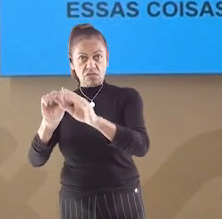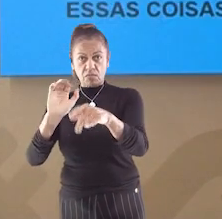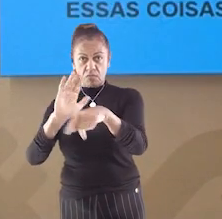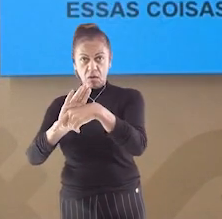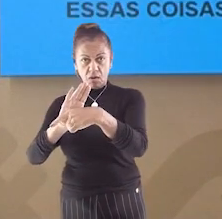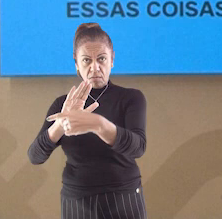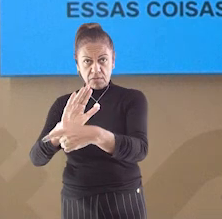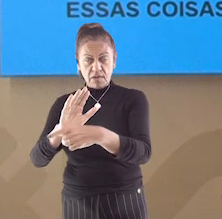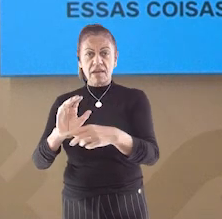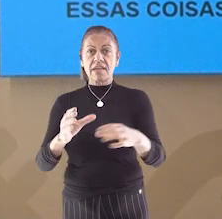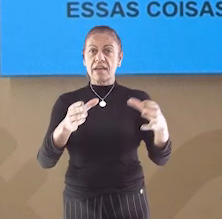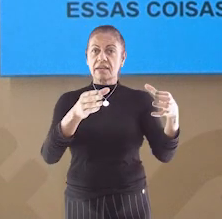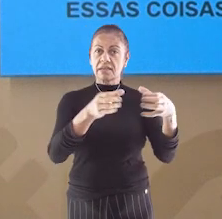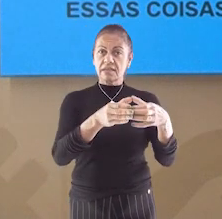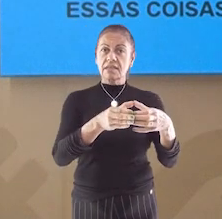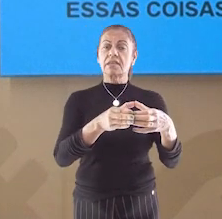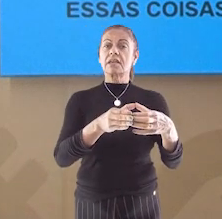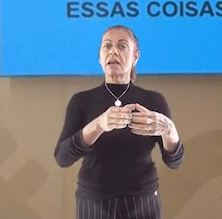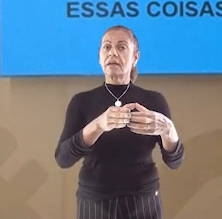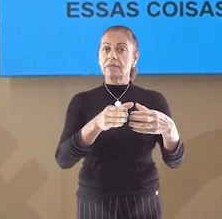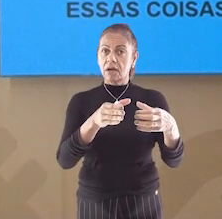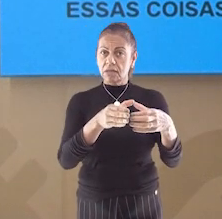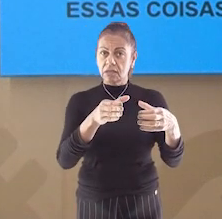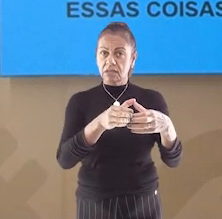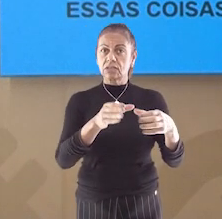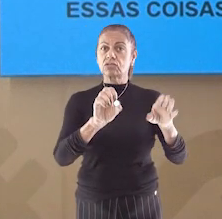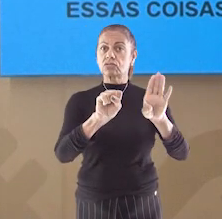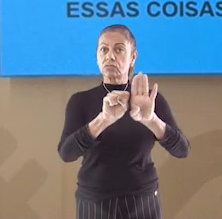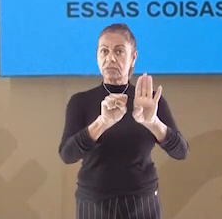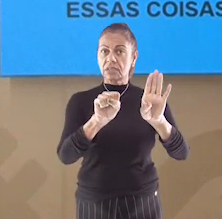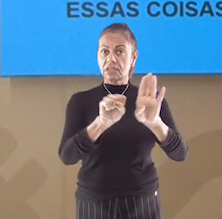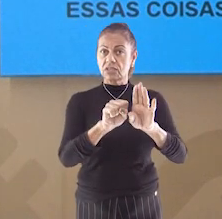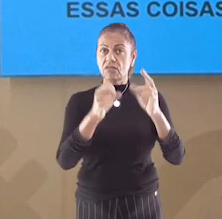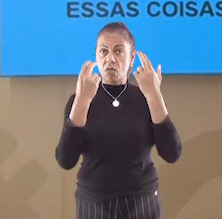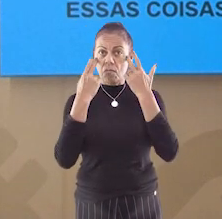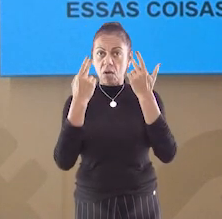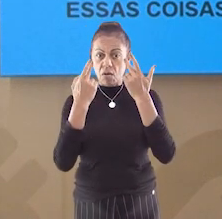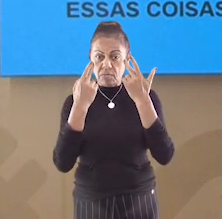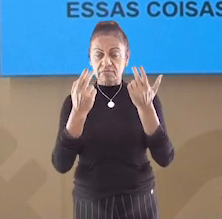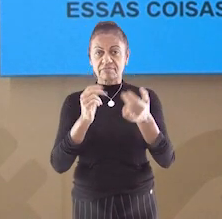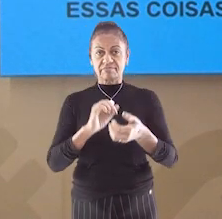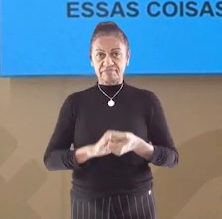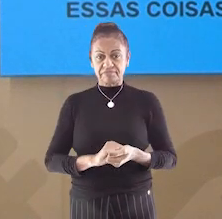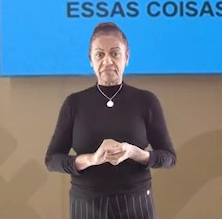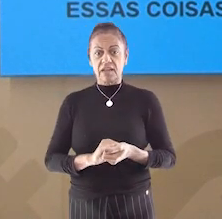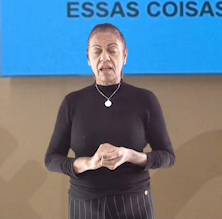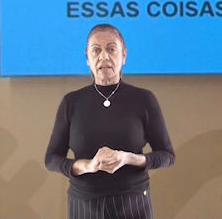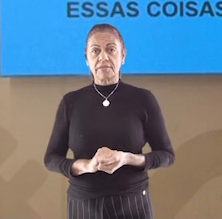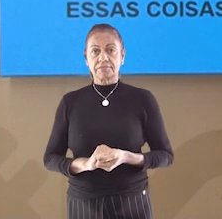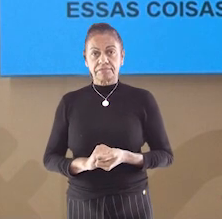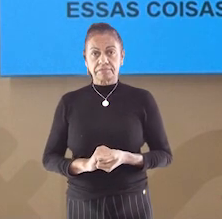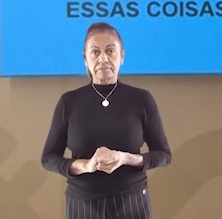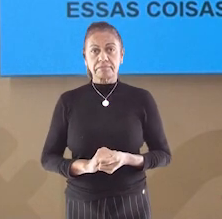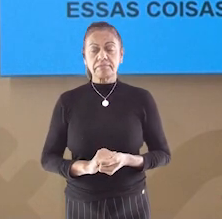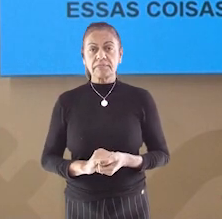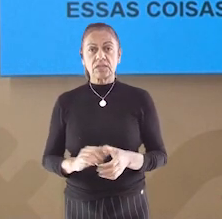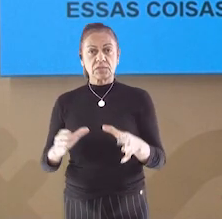substantivo comum é aquele que é usado para dar nome a um grupo de seres, objetos, sentimentos,